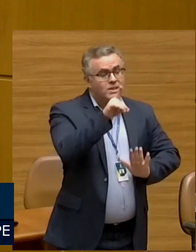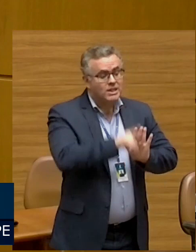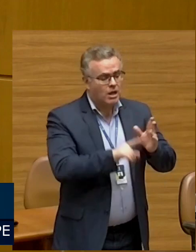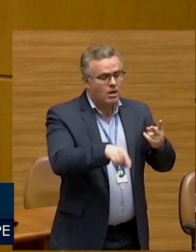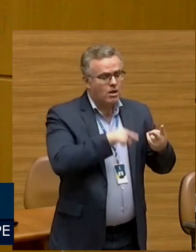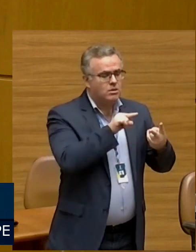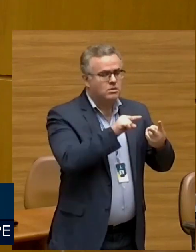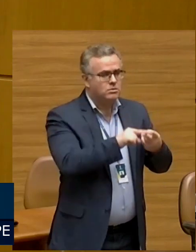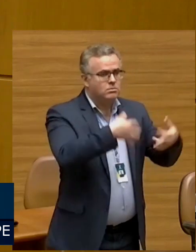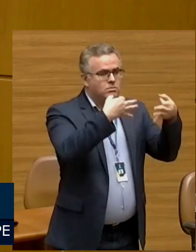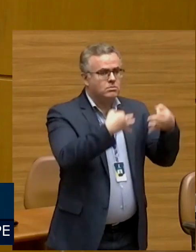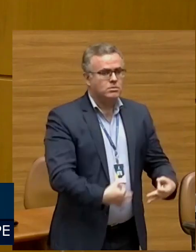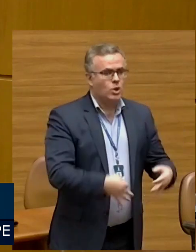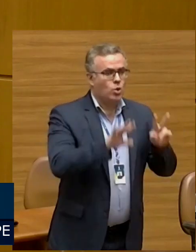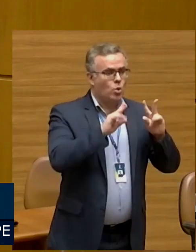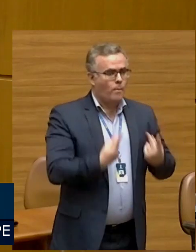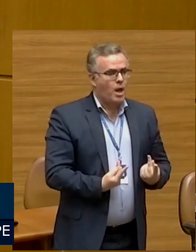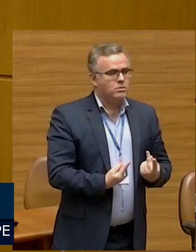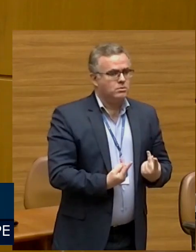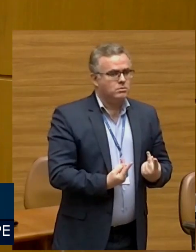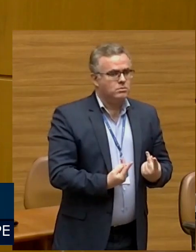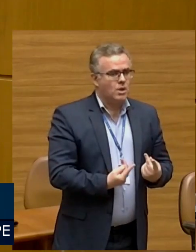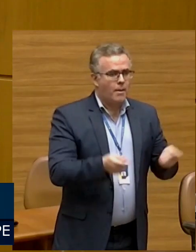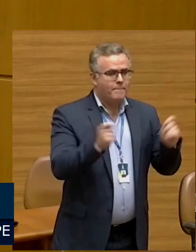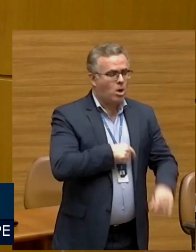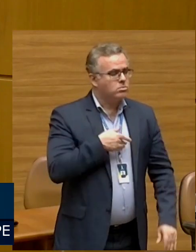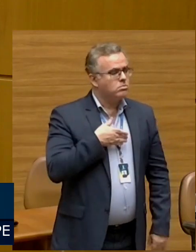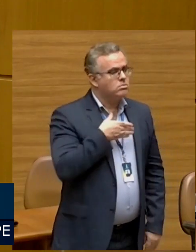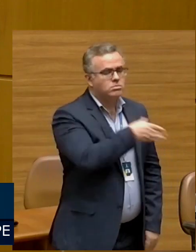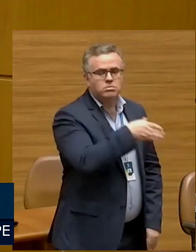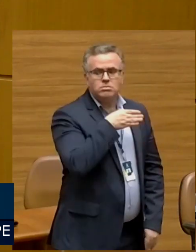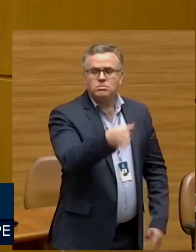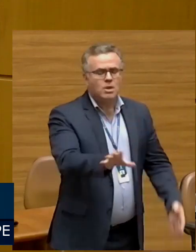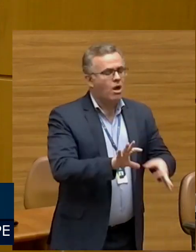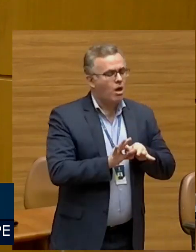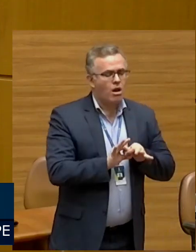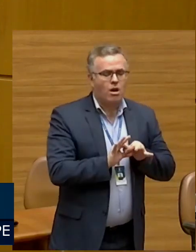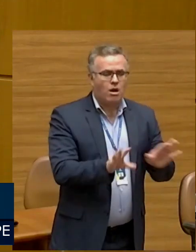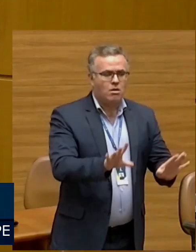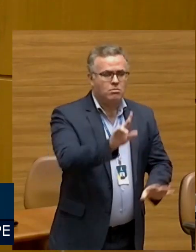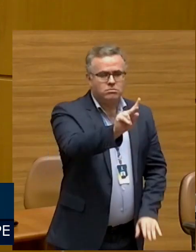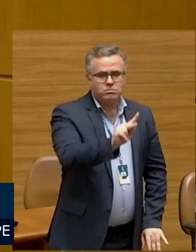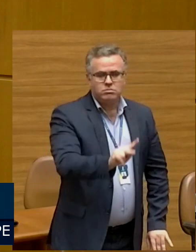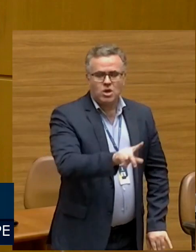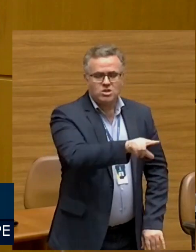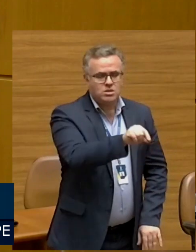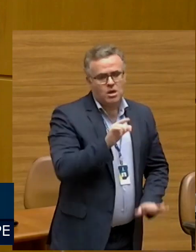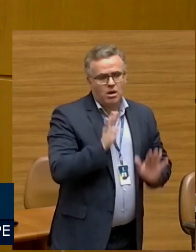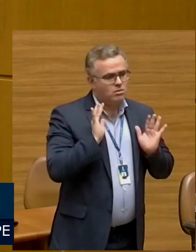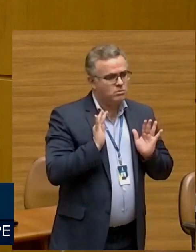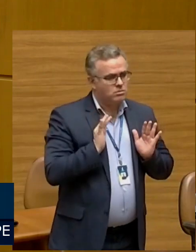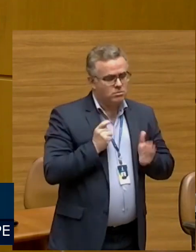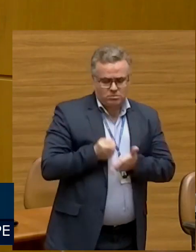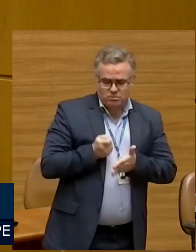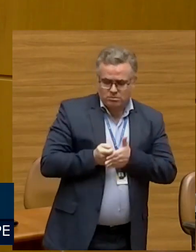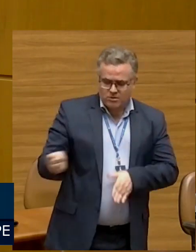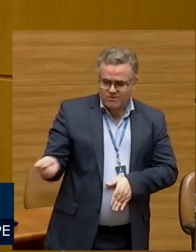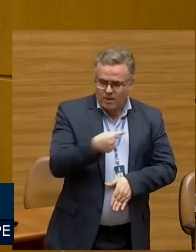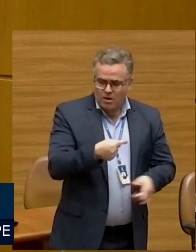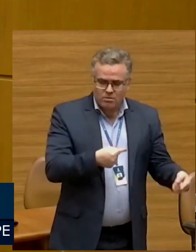e a dignidade humana de estar onde a pessoa quer estar, e não onde pessoas que não